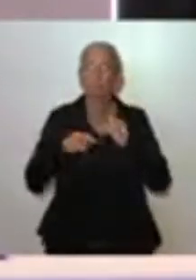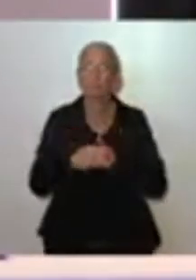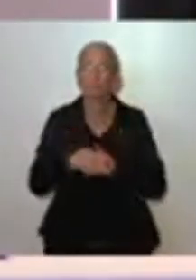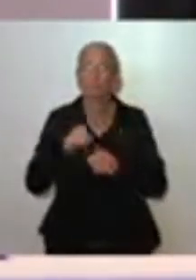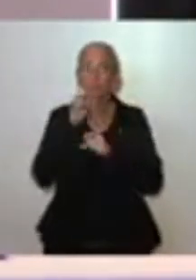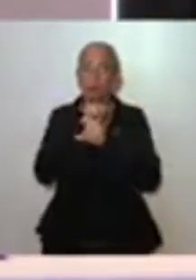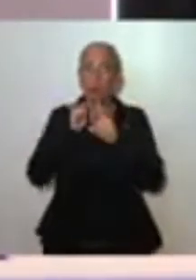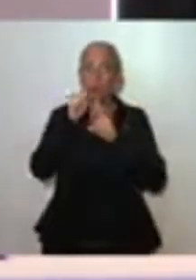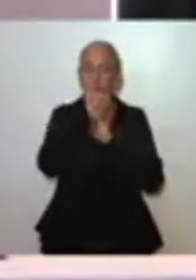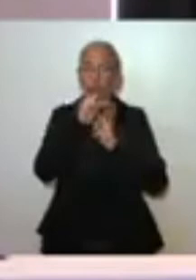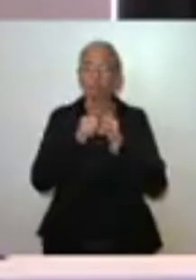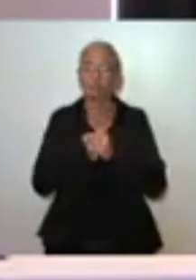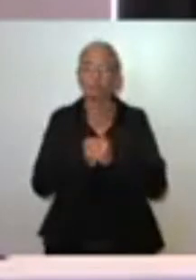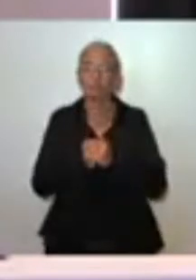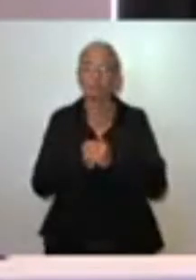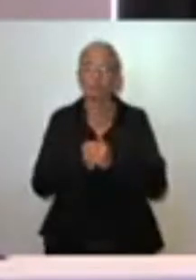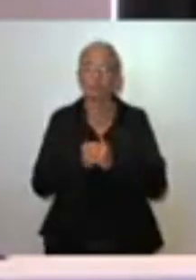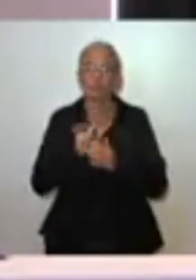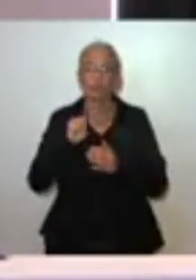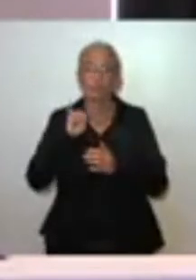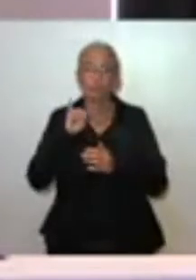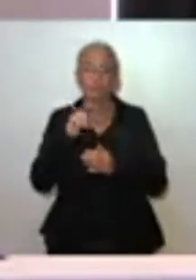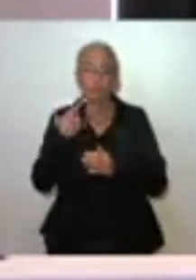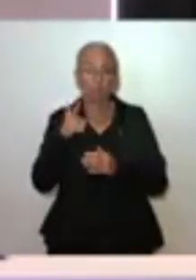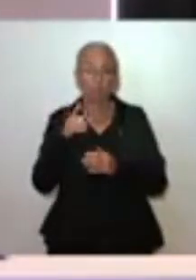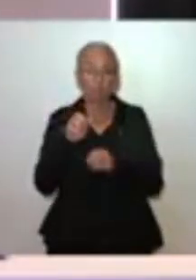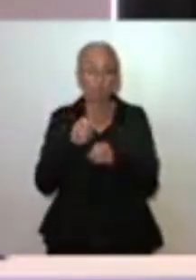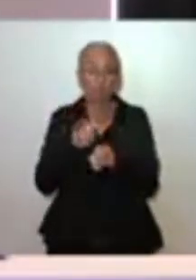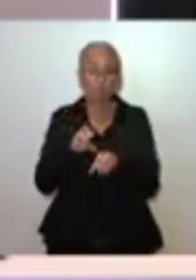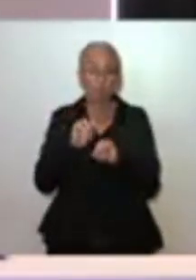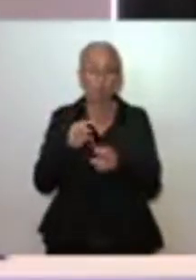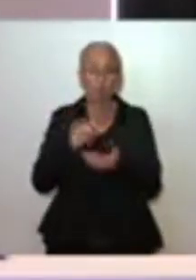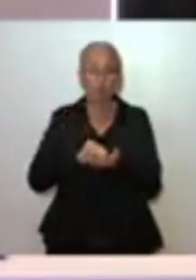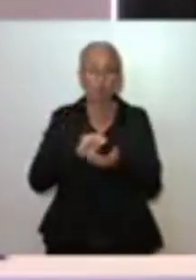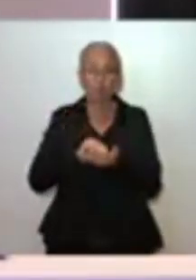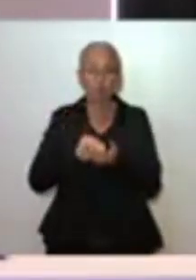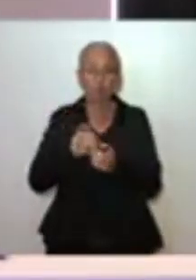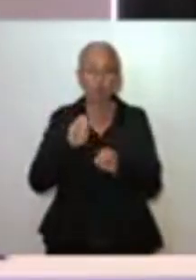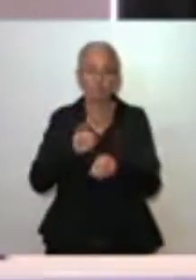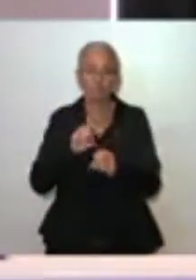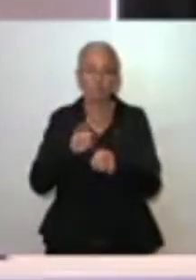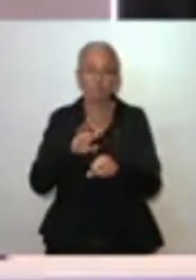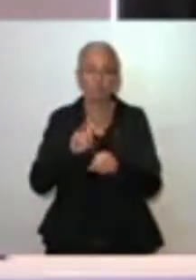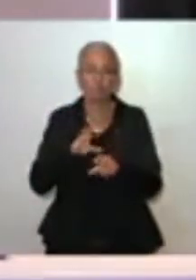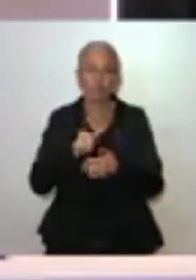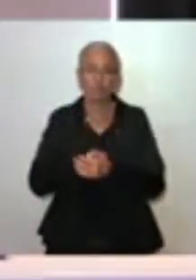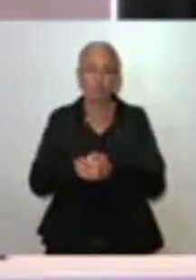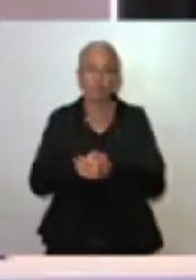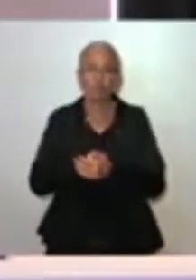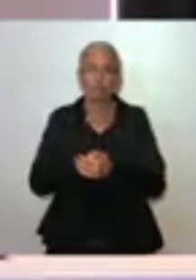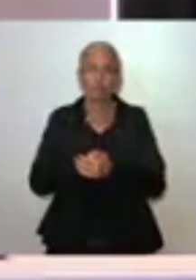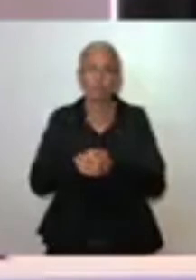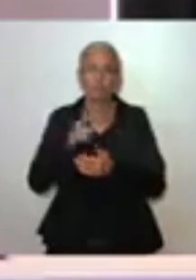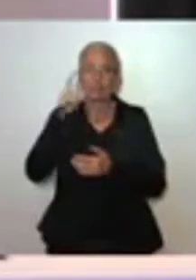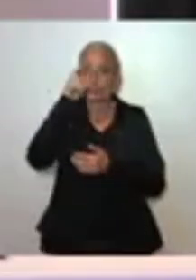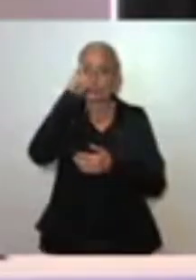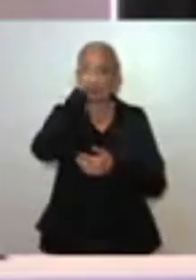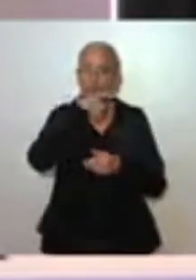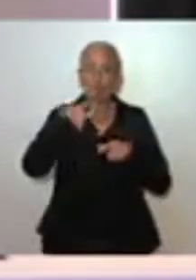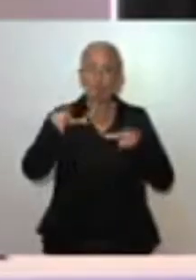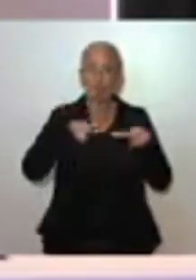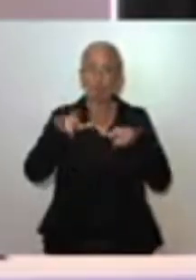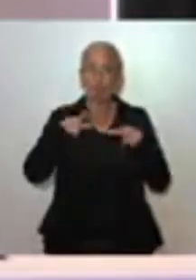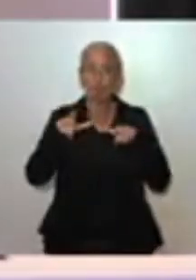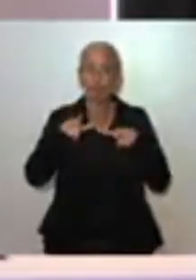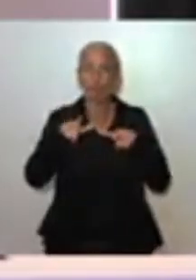sociedade sem educação Como disse você tem vidas menos de iluminar os trabalhadores